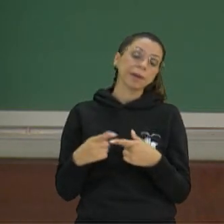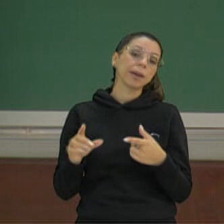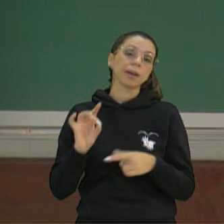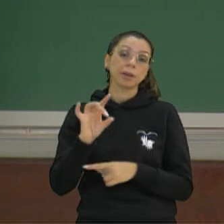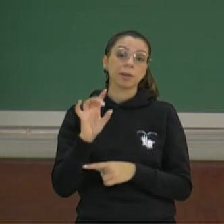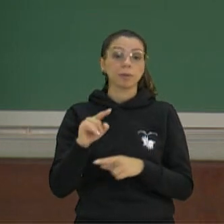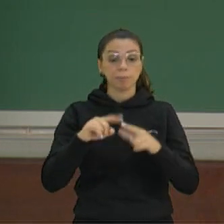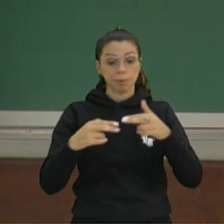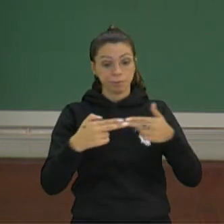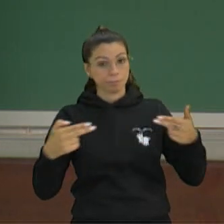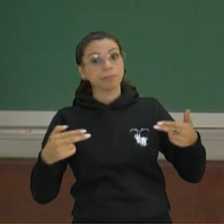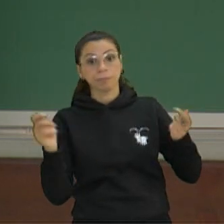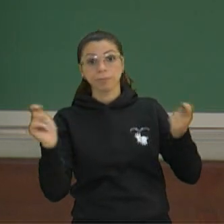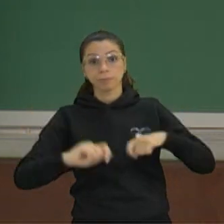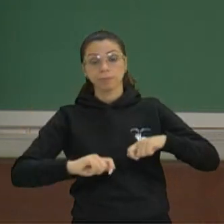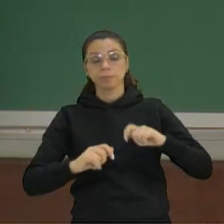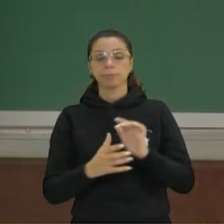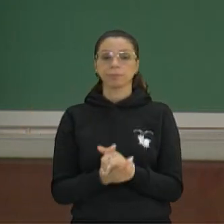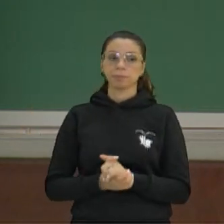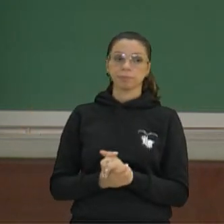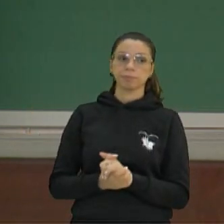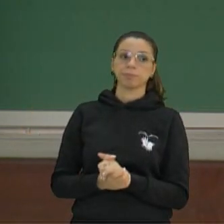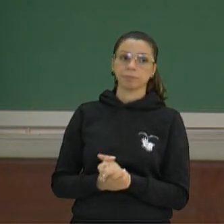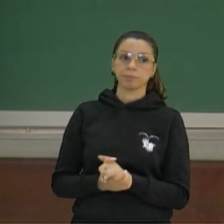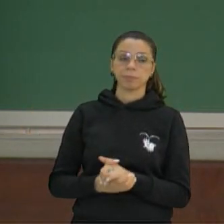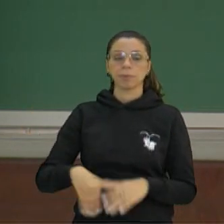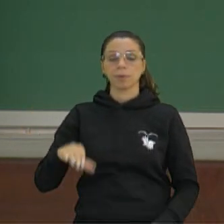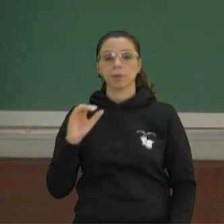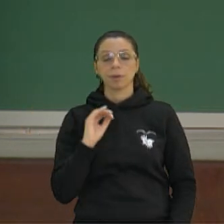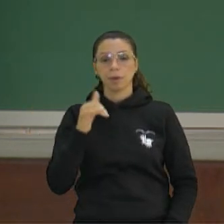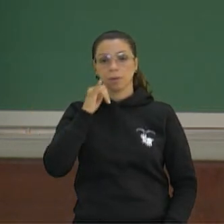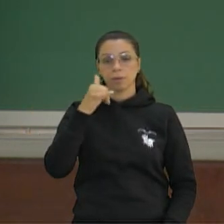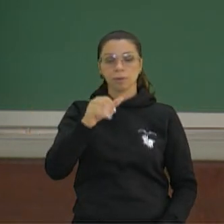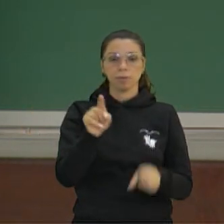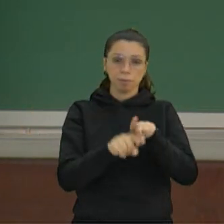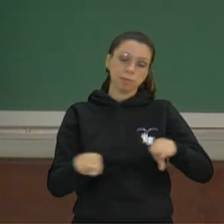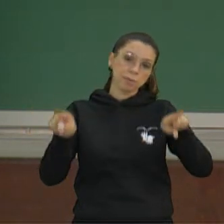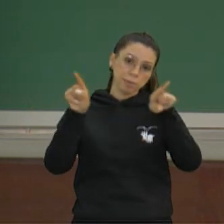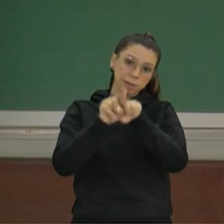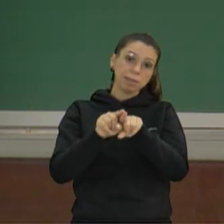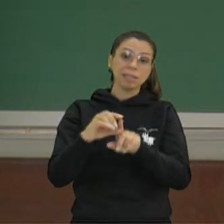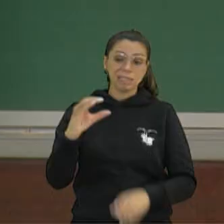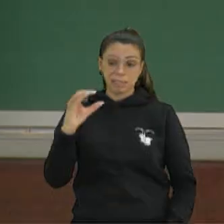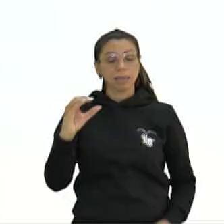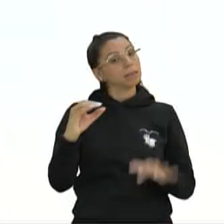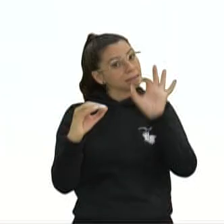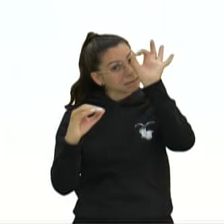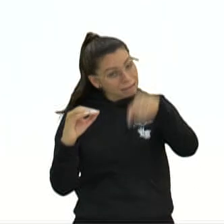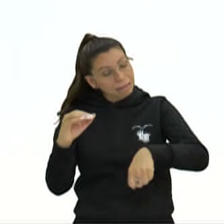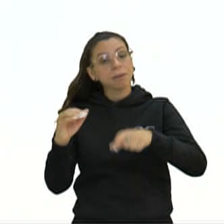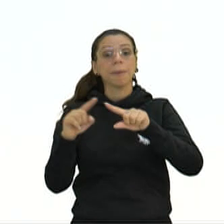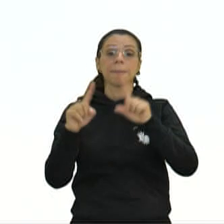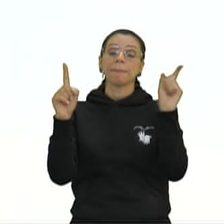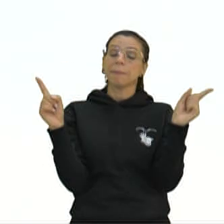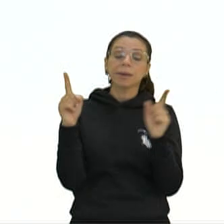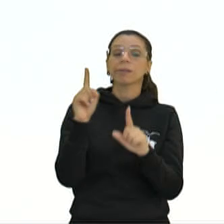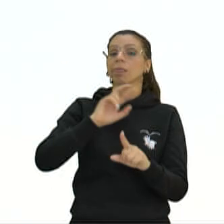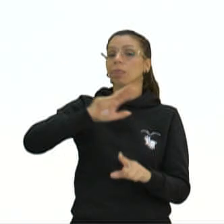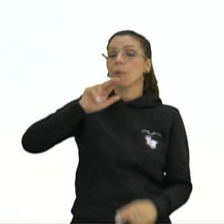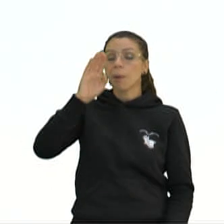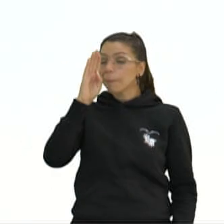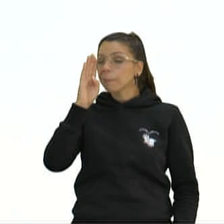fornece matéria-prima, né? A C, produzir energia renovável? Sim, produz, mas não é a